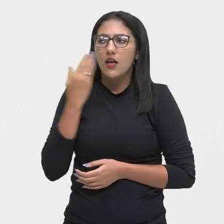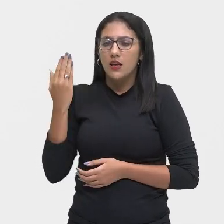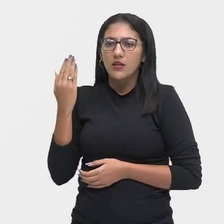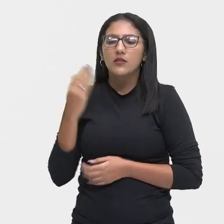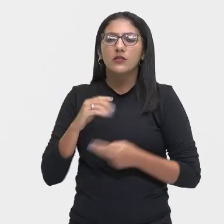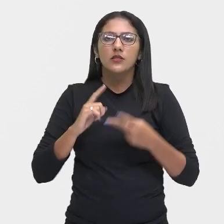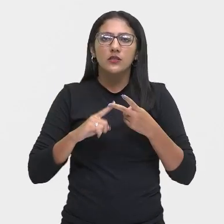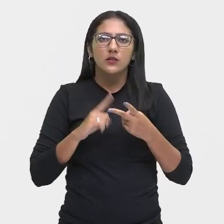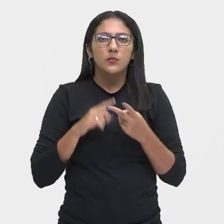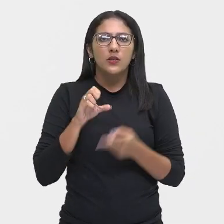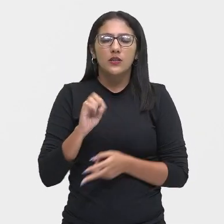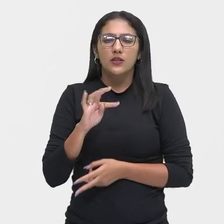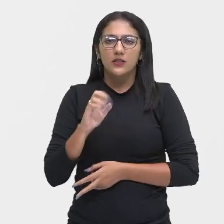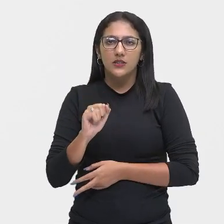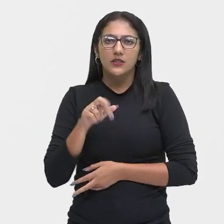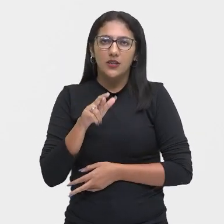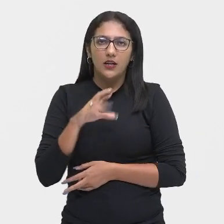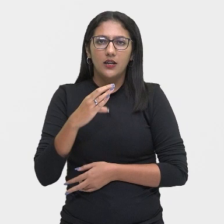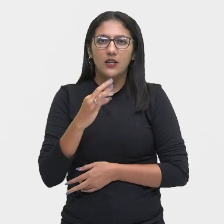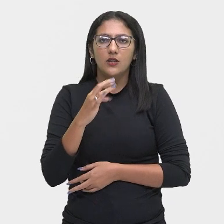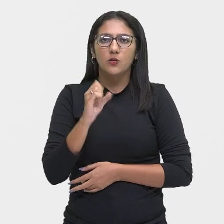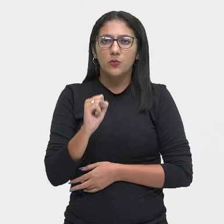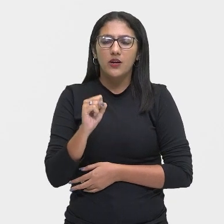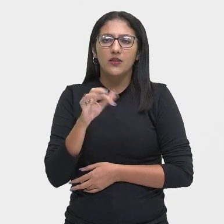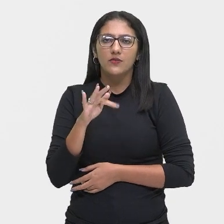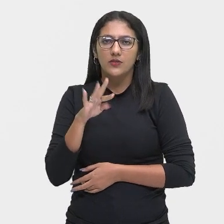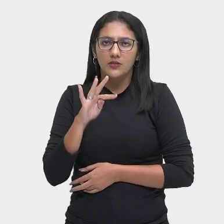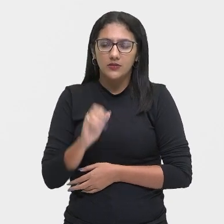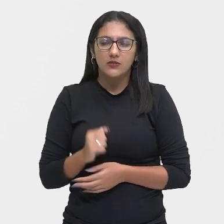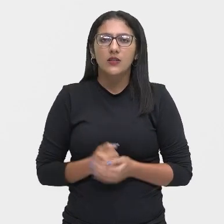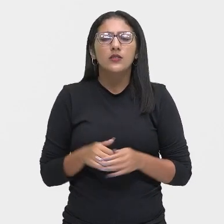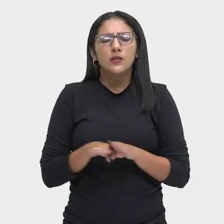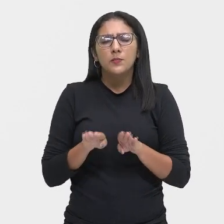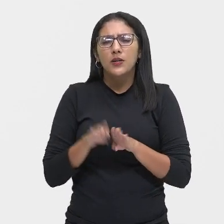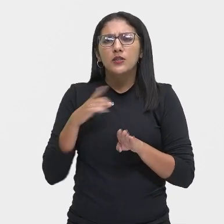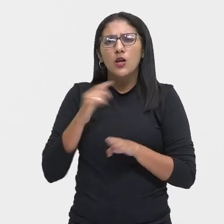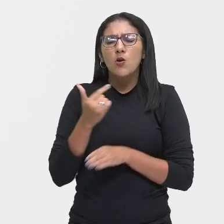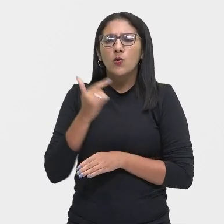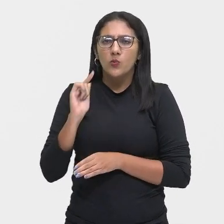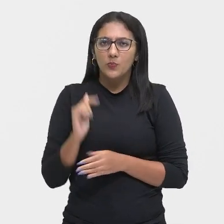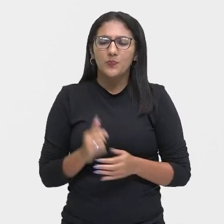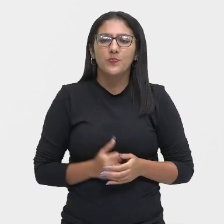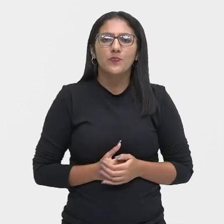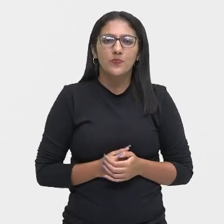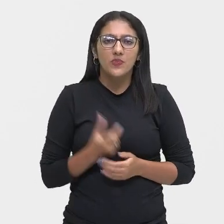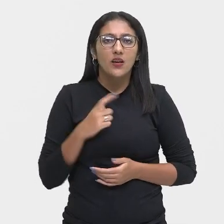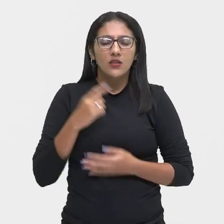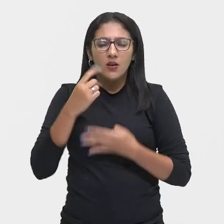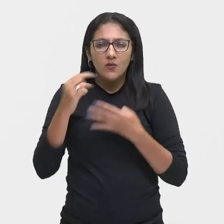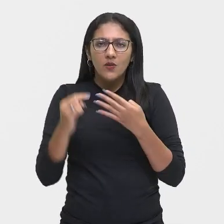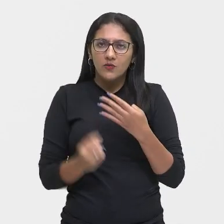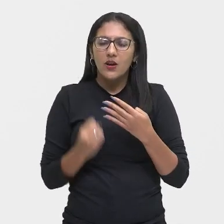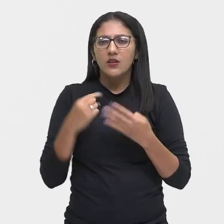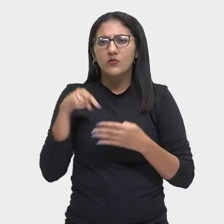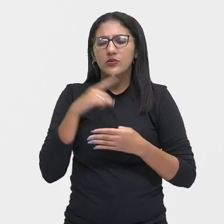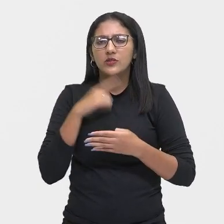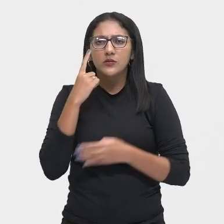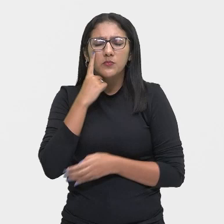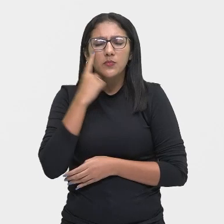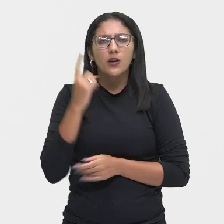o StarCraft. Também tem o Age of Empires. São jogos que você vai montando